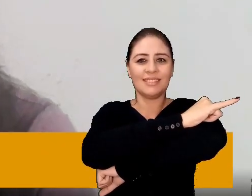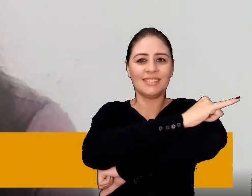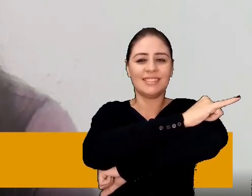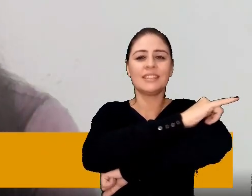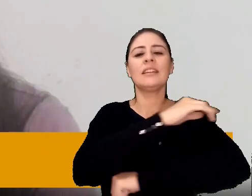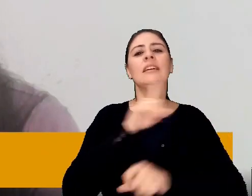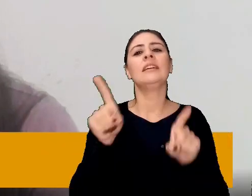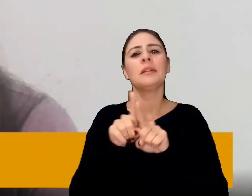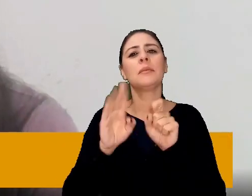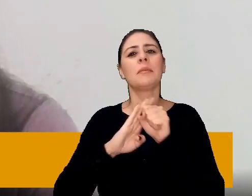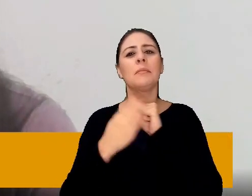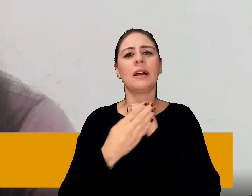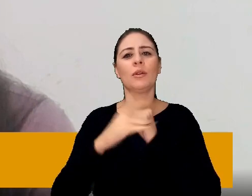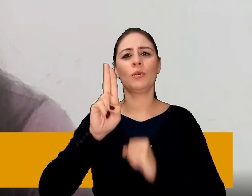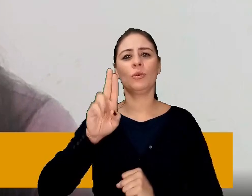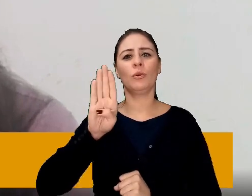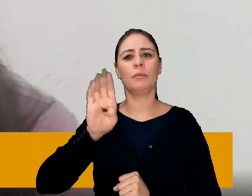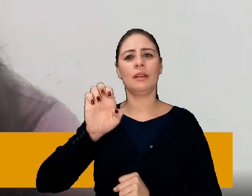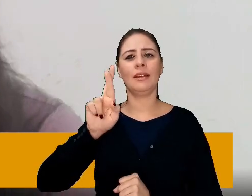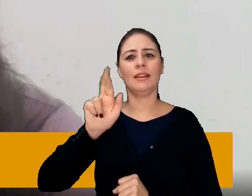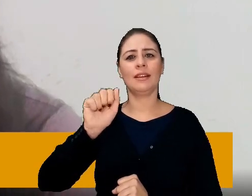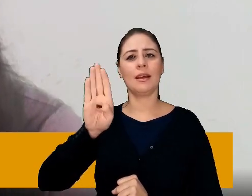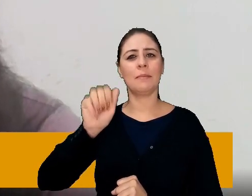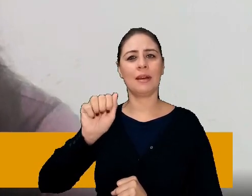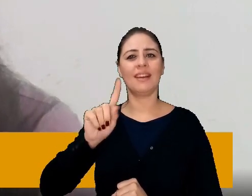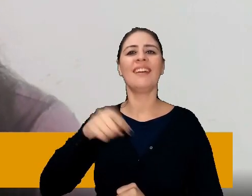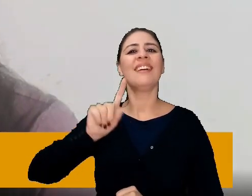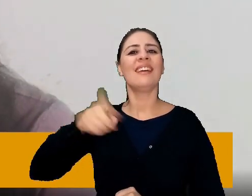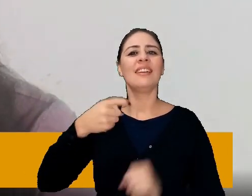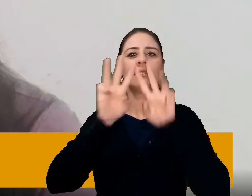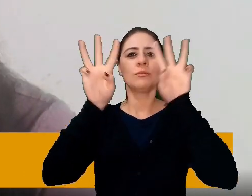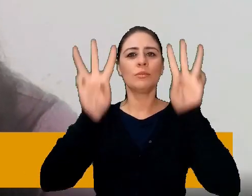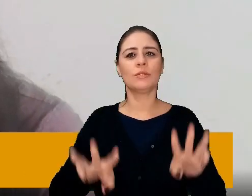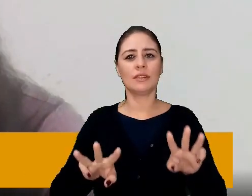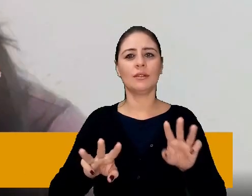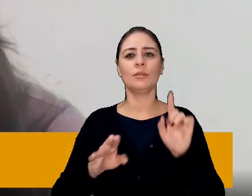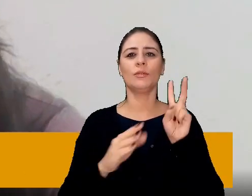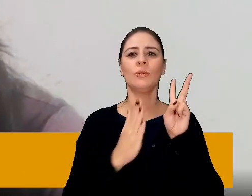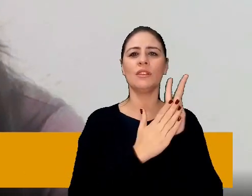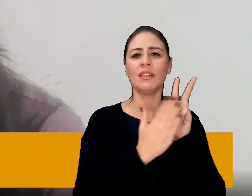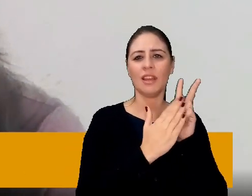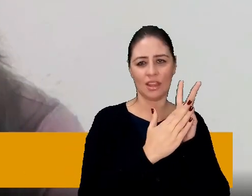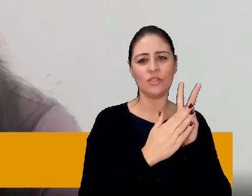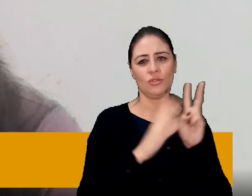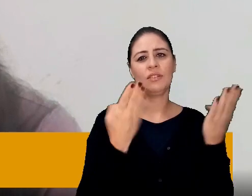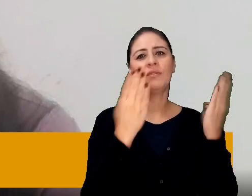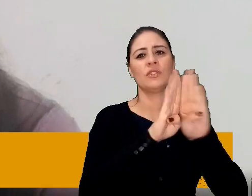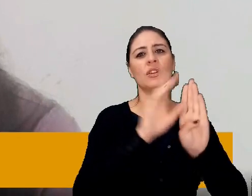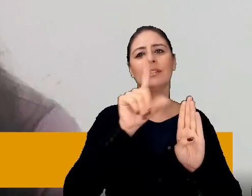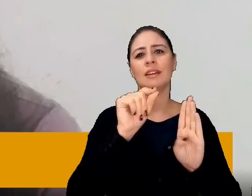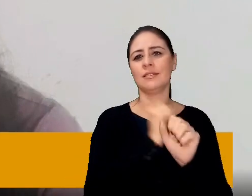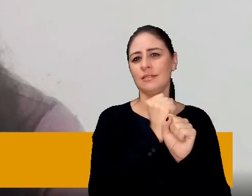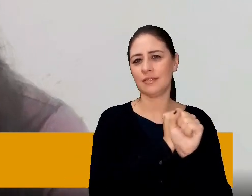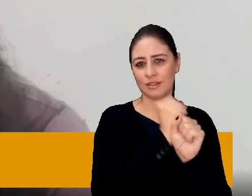né? Que era um antigo museu do índio, que estava desativado naquela época, em 2004, 2003, 2004, ele estava desativado há 10